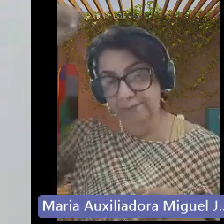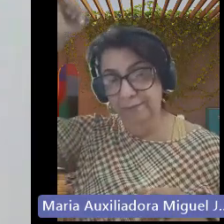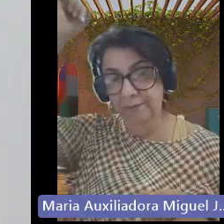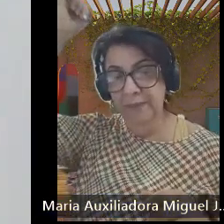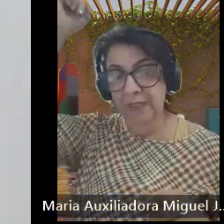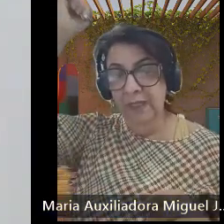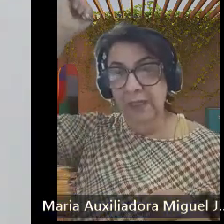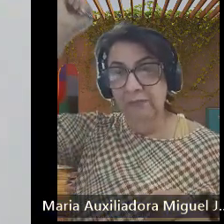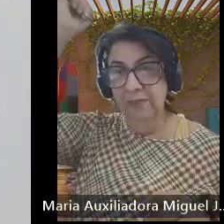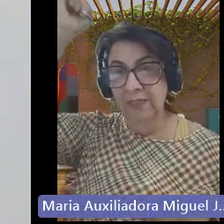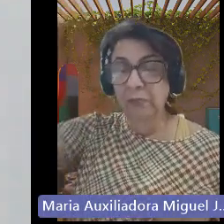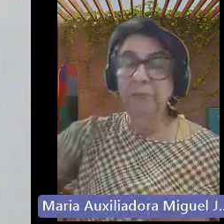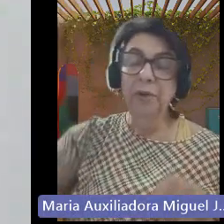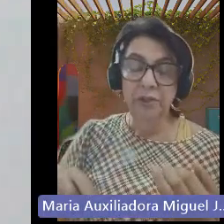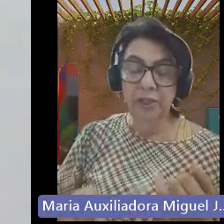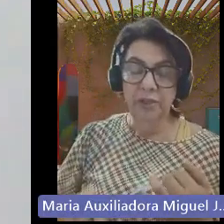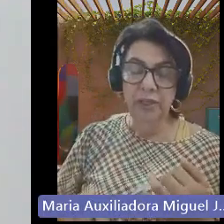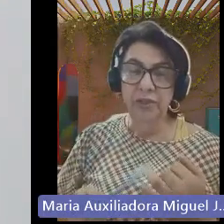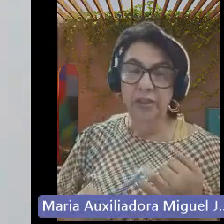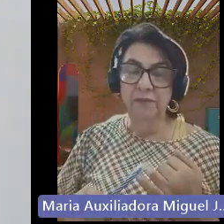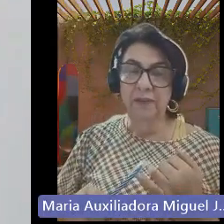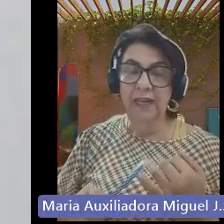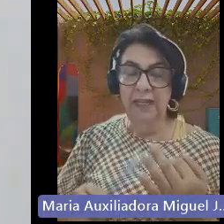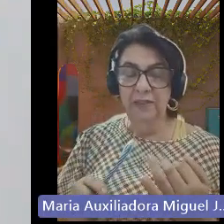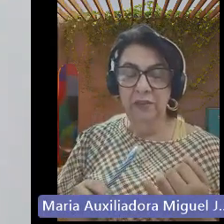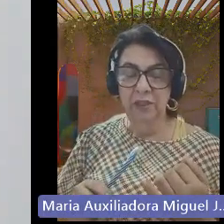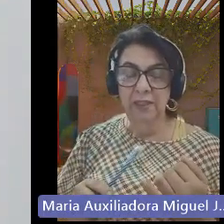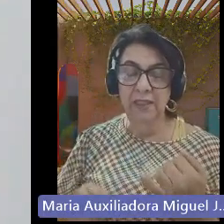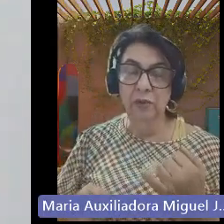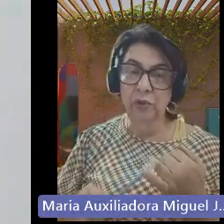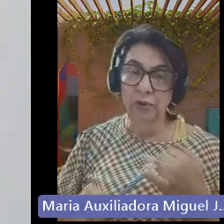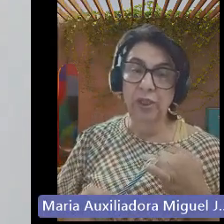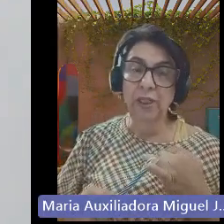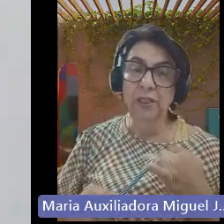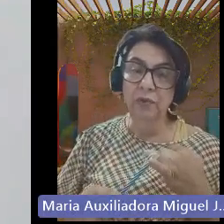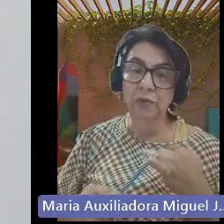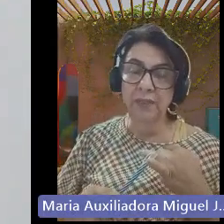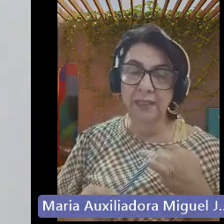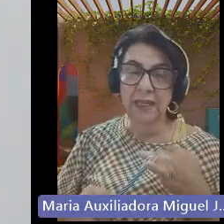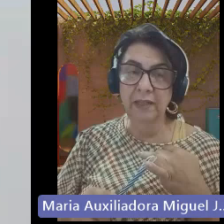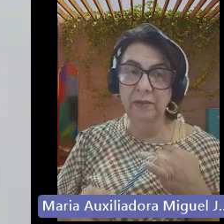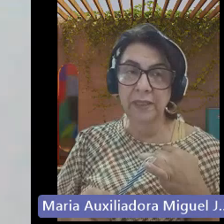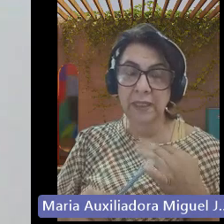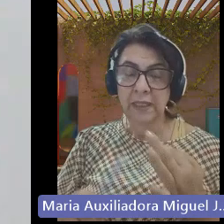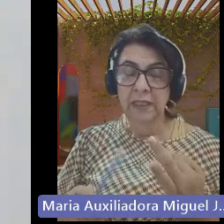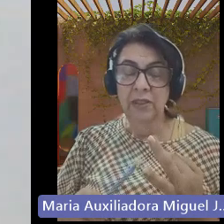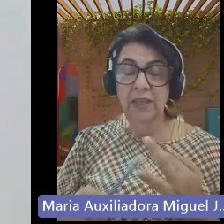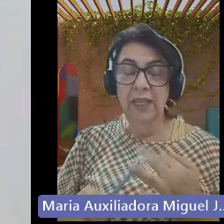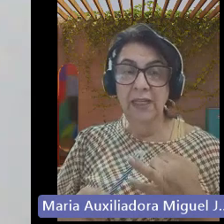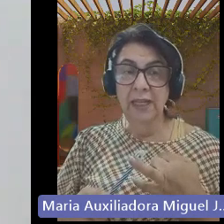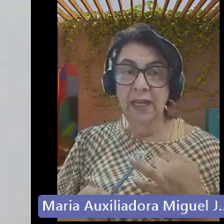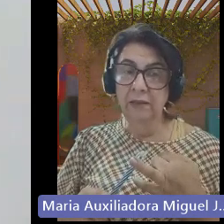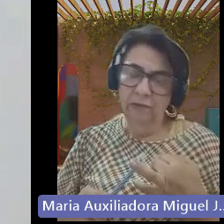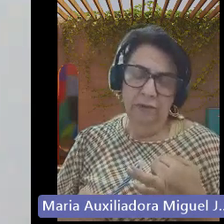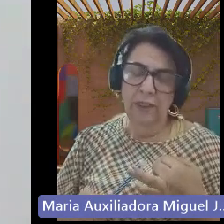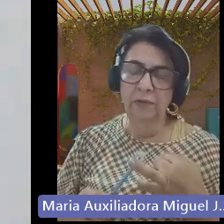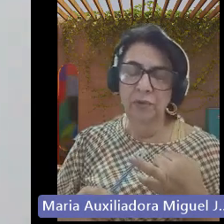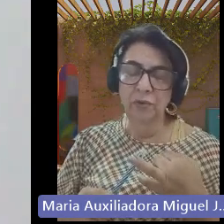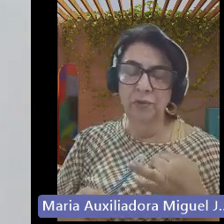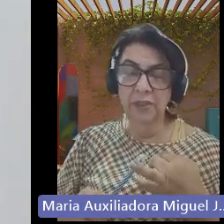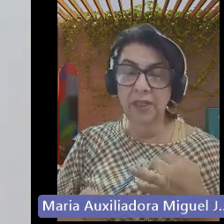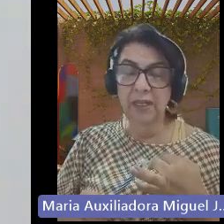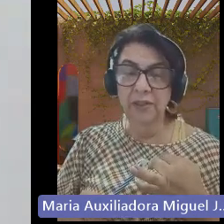geral, você não pode deixar de falar de citologia, que é o estudo das células, DNA,